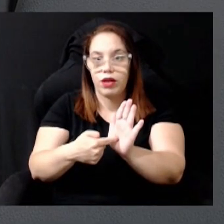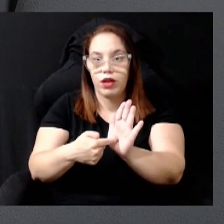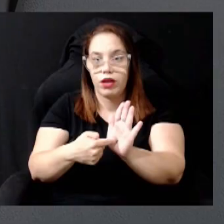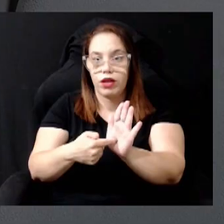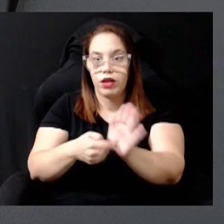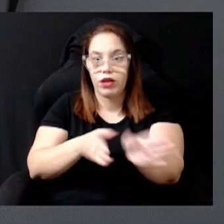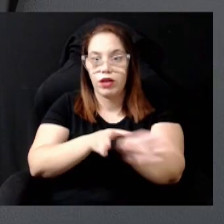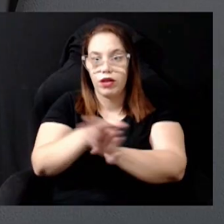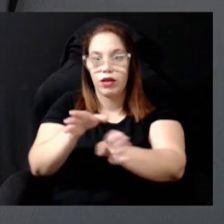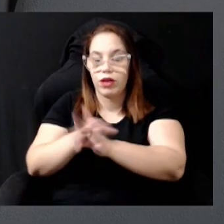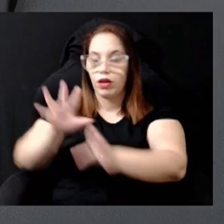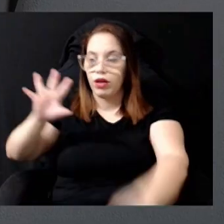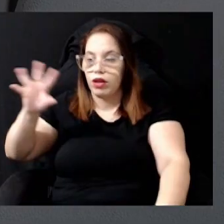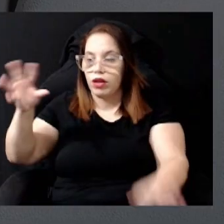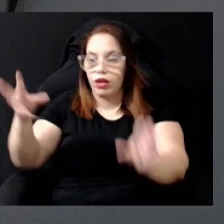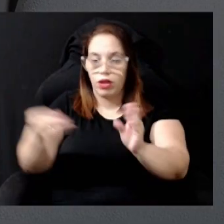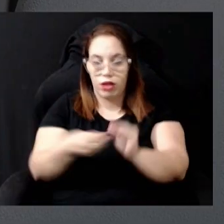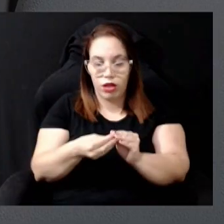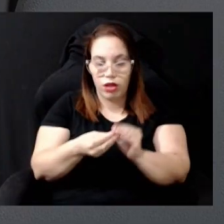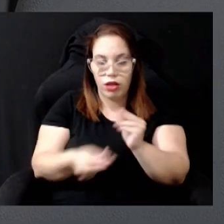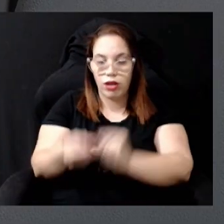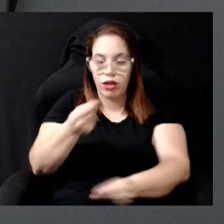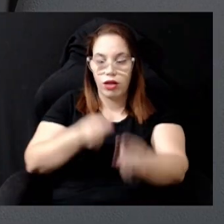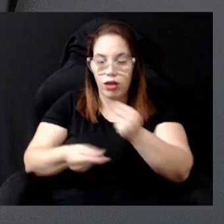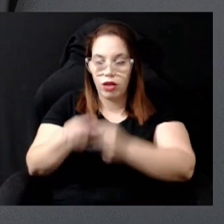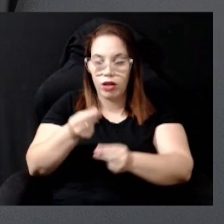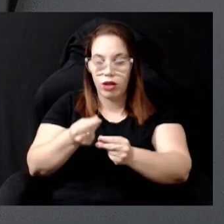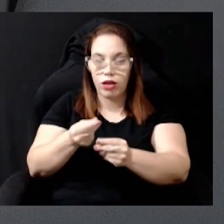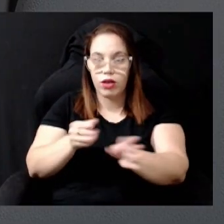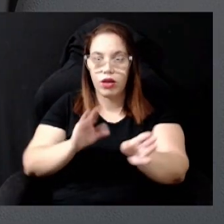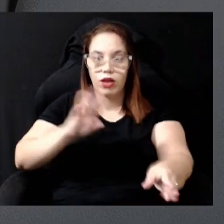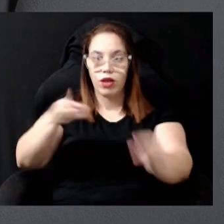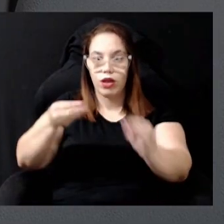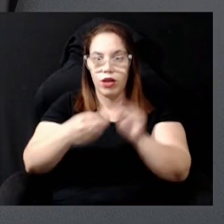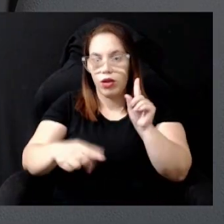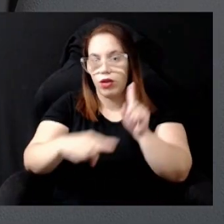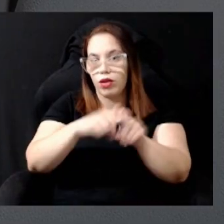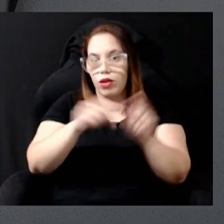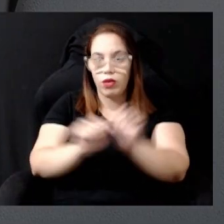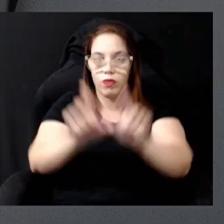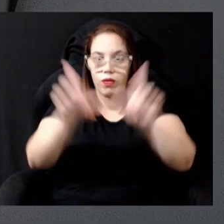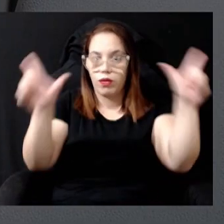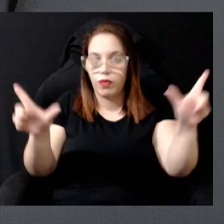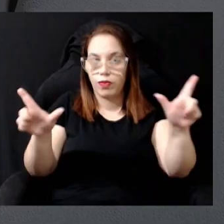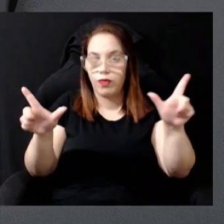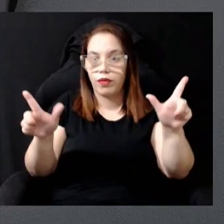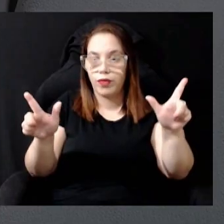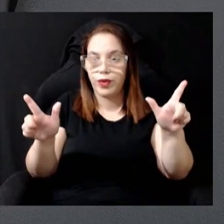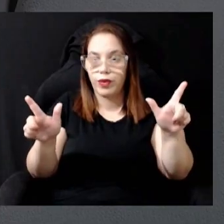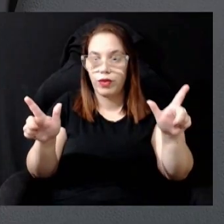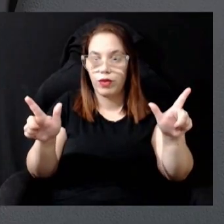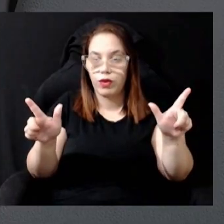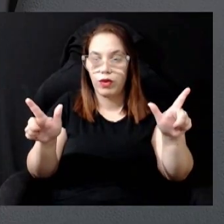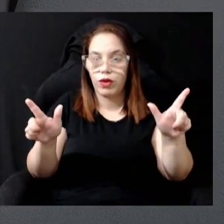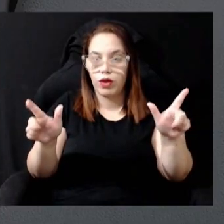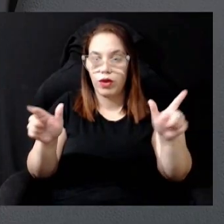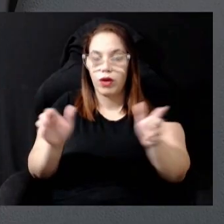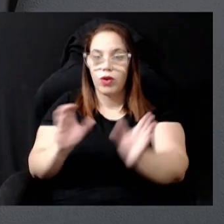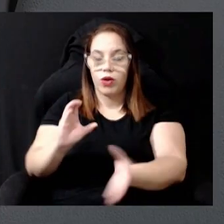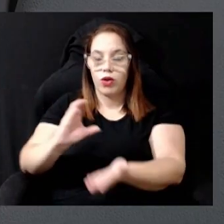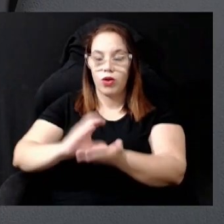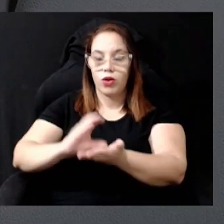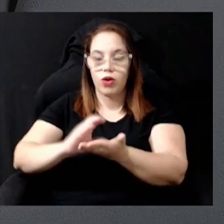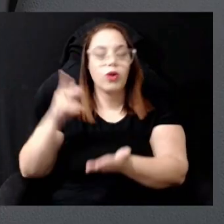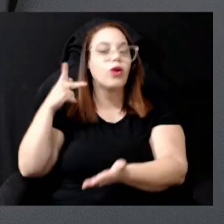emendas ao orçamento para as emendas impositivas. Importante destacar que nós temos um conselho político pelo qual a